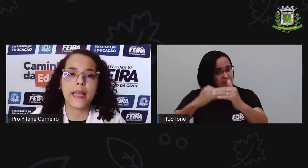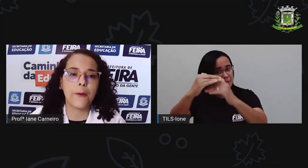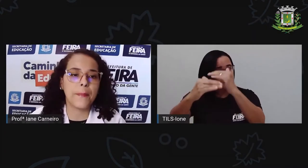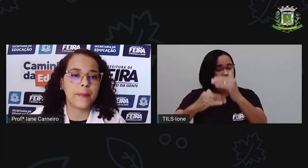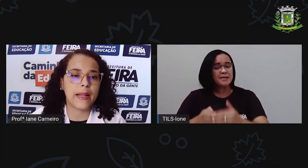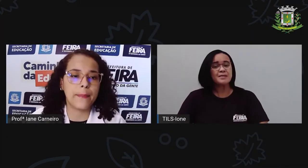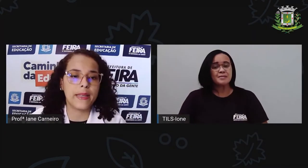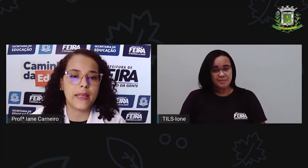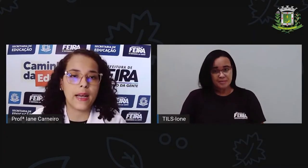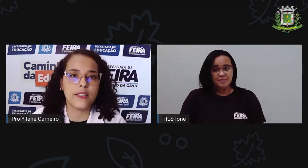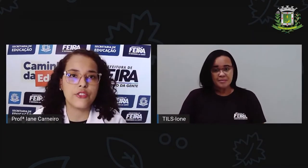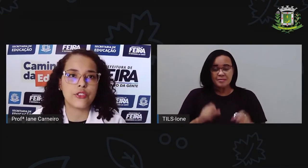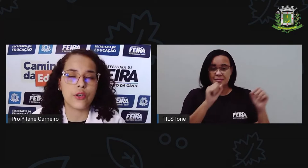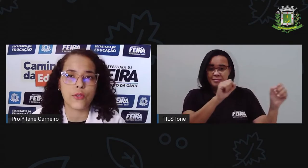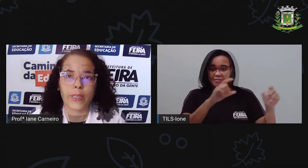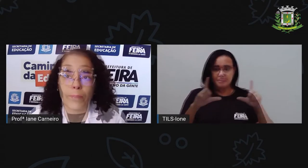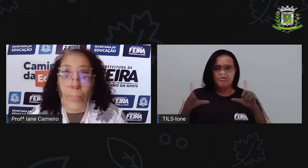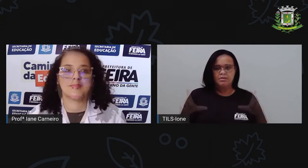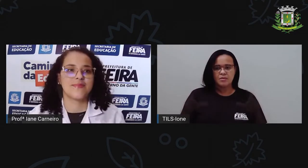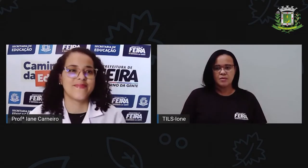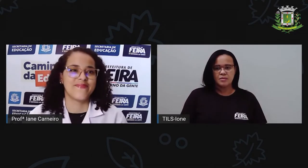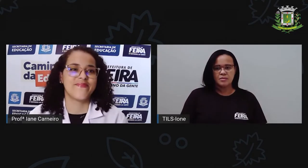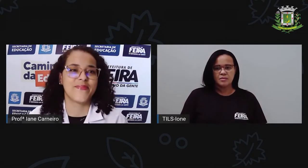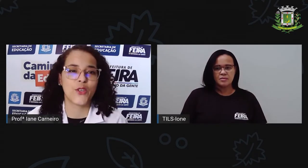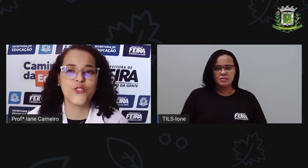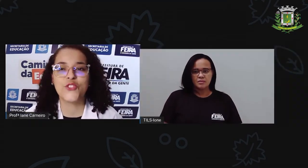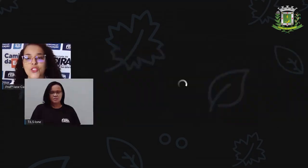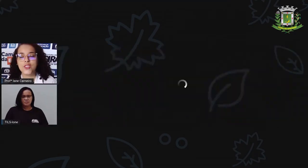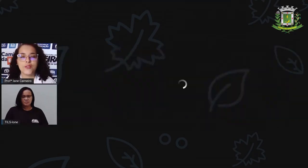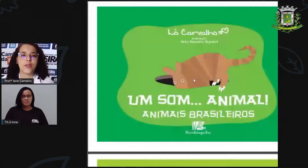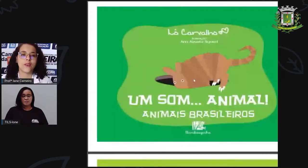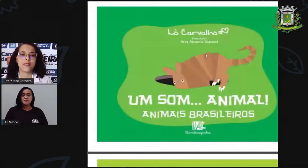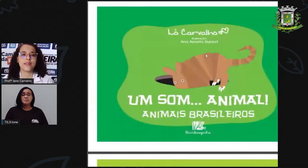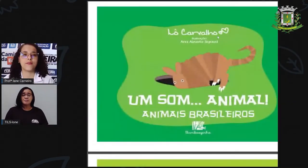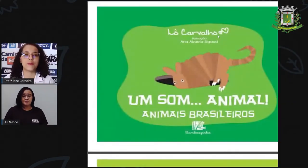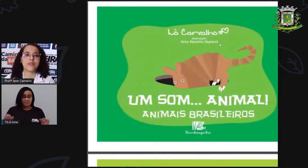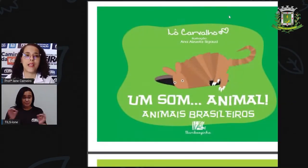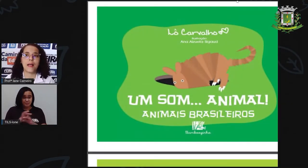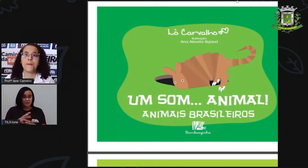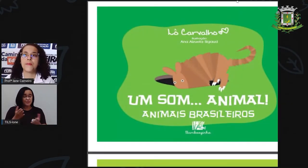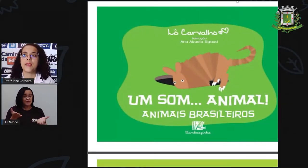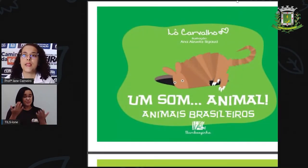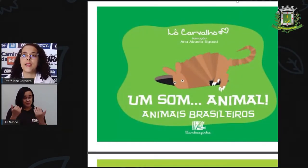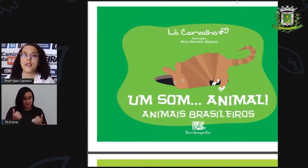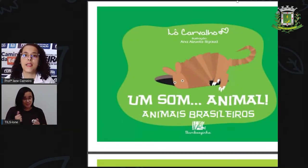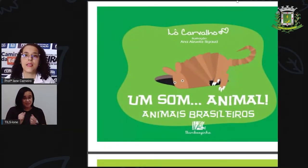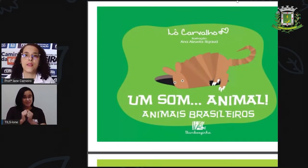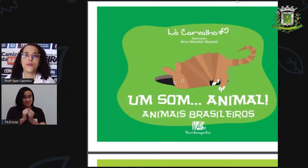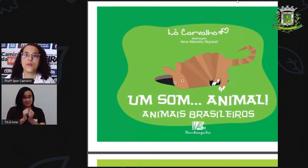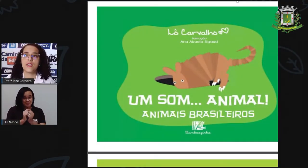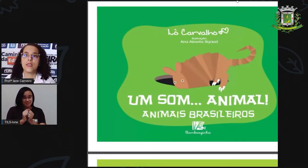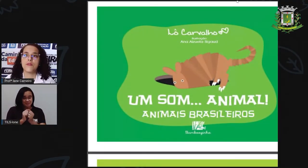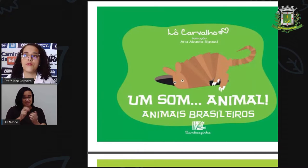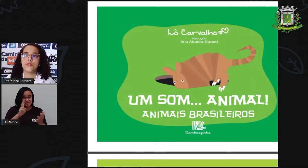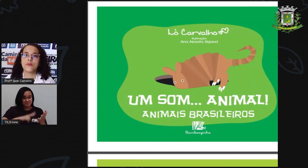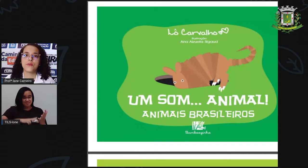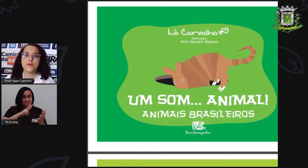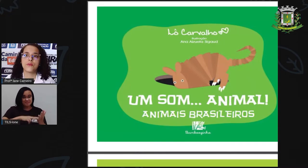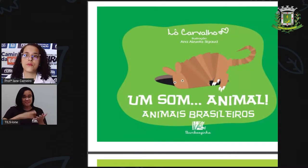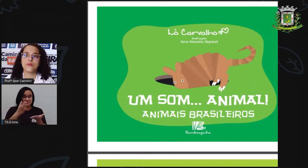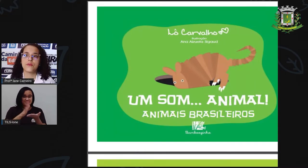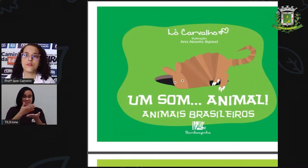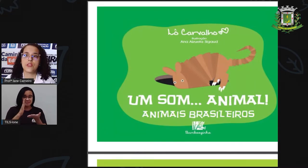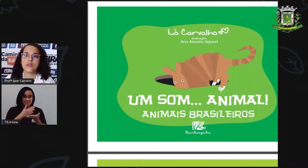a vai interromper para abrir a história. Prontinho, agora sim, vamos lá ler o livro.